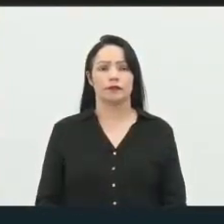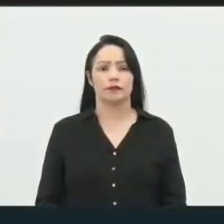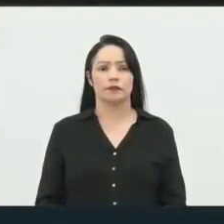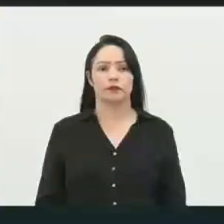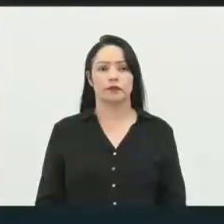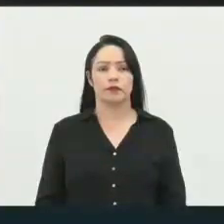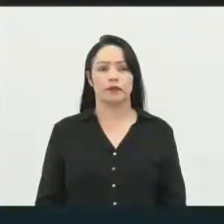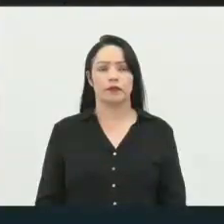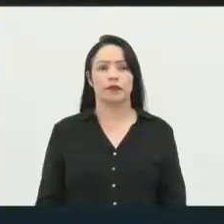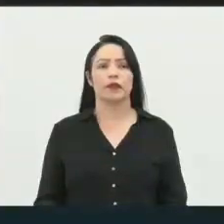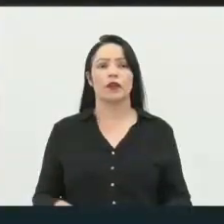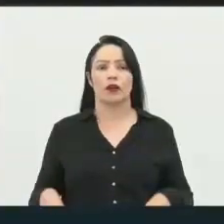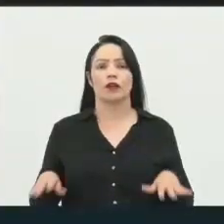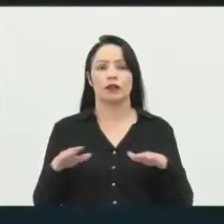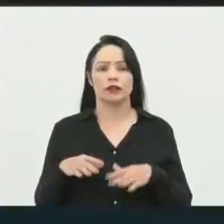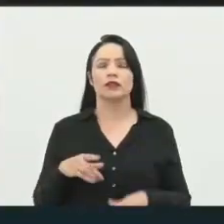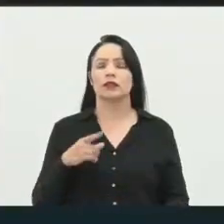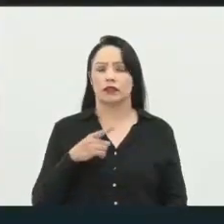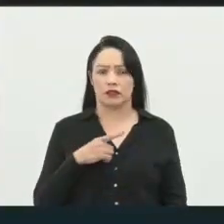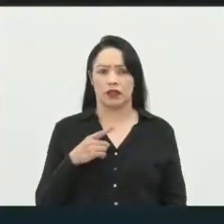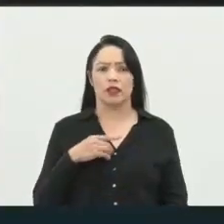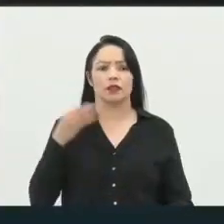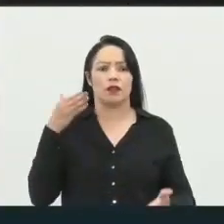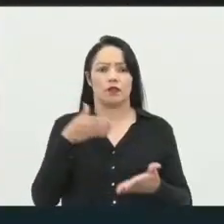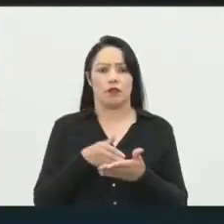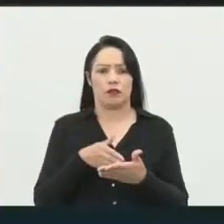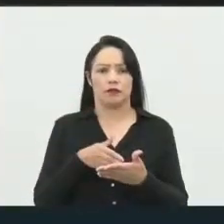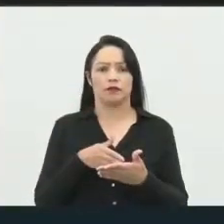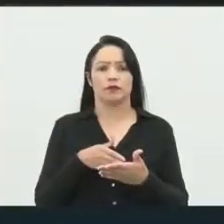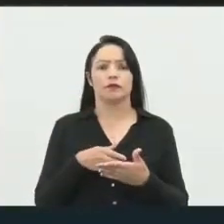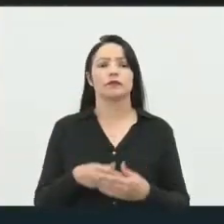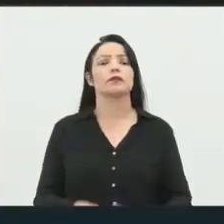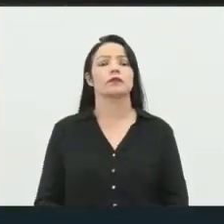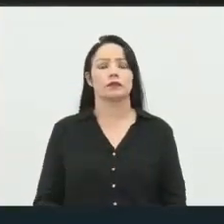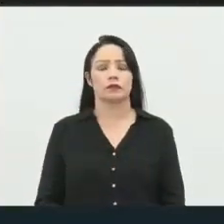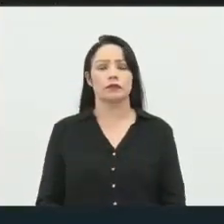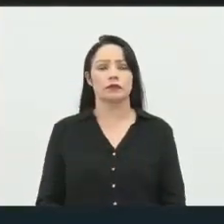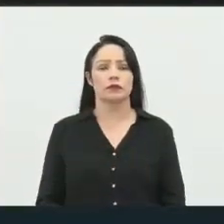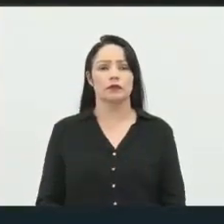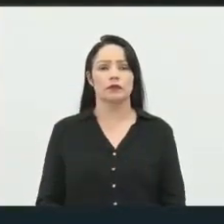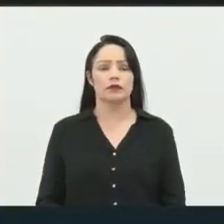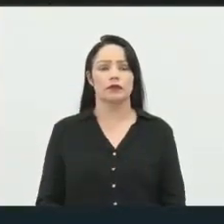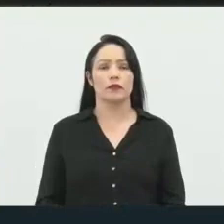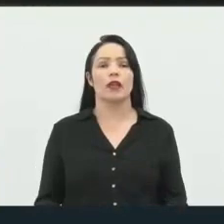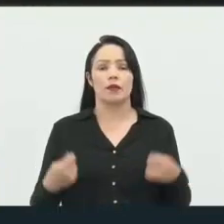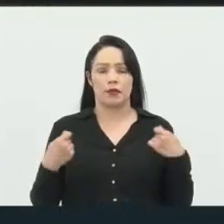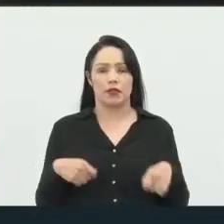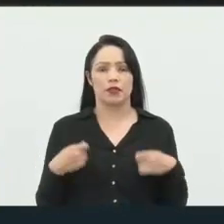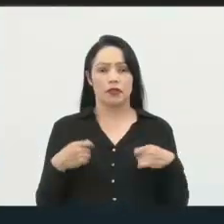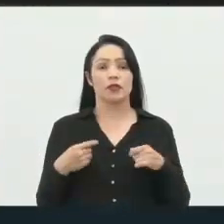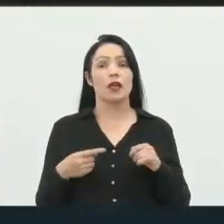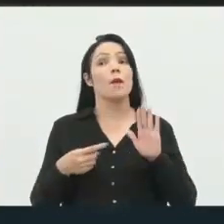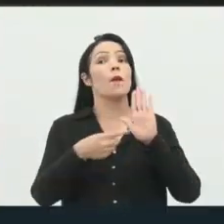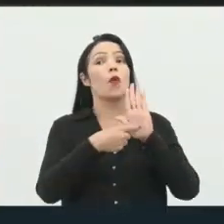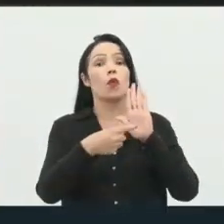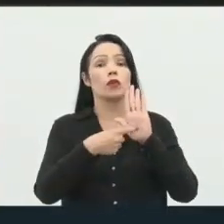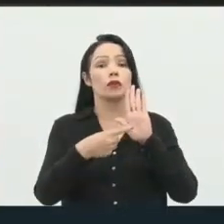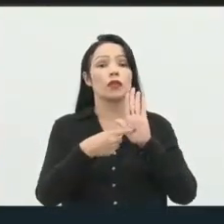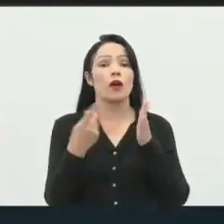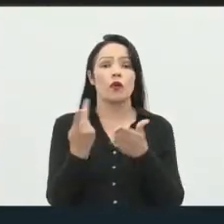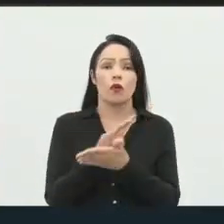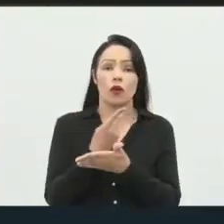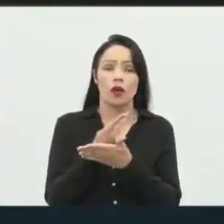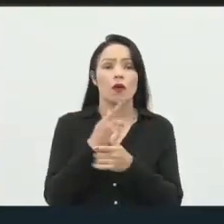nós temos que ser propositivos nós temos que ser efetivo nós temos que apontar o problema